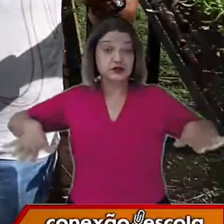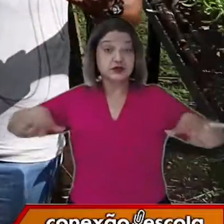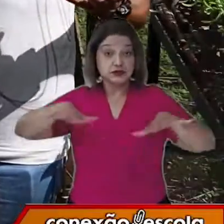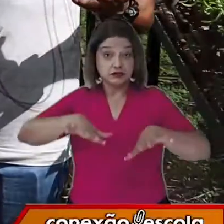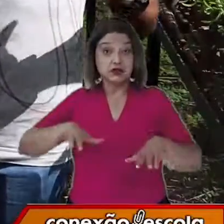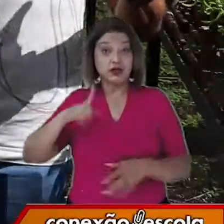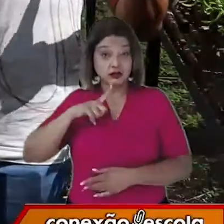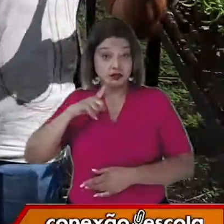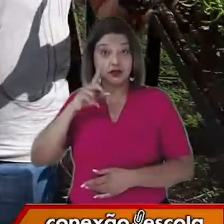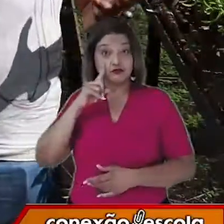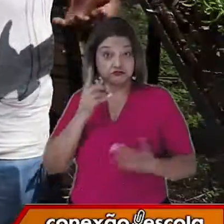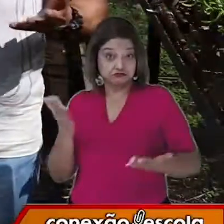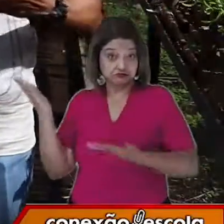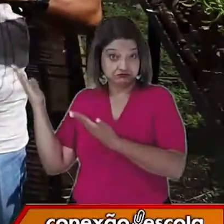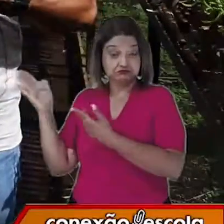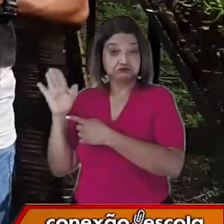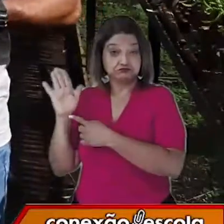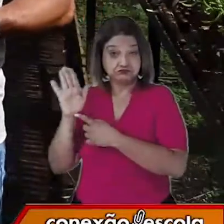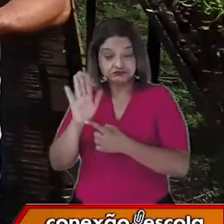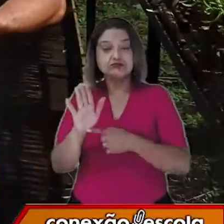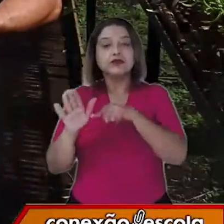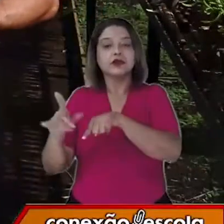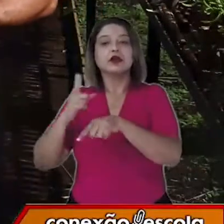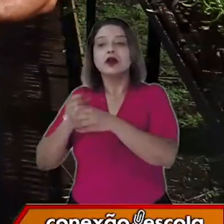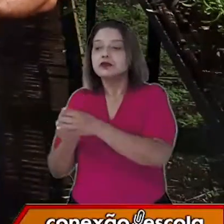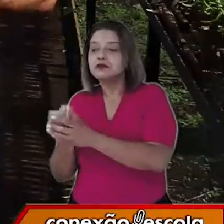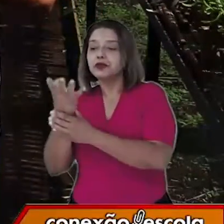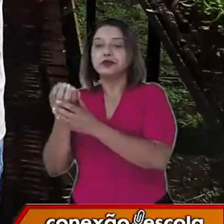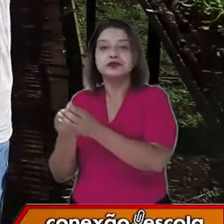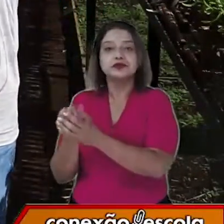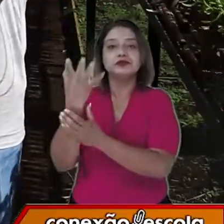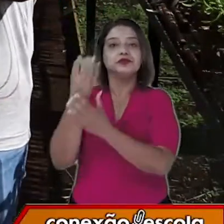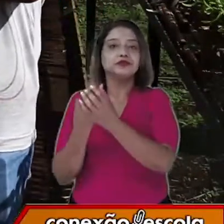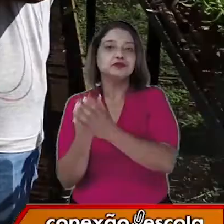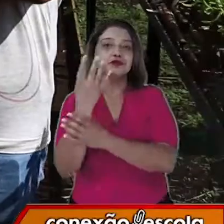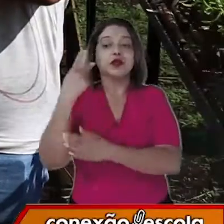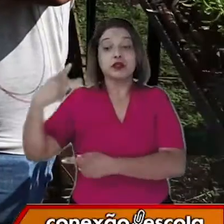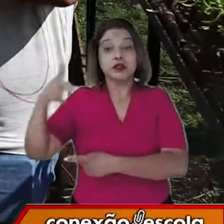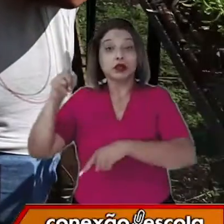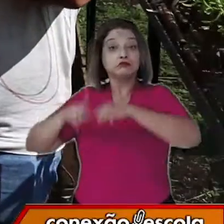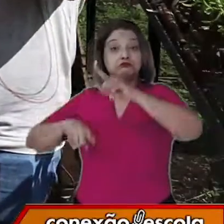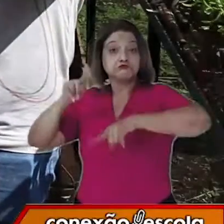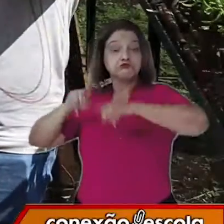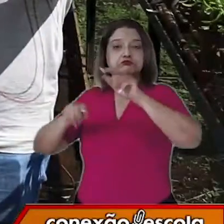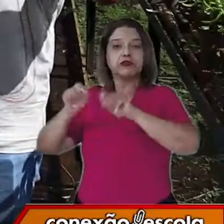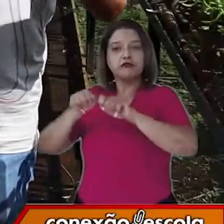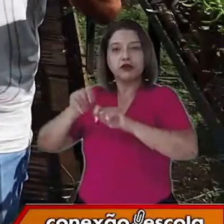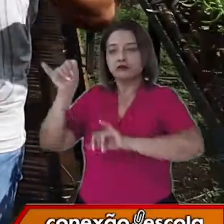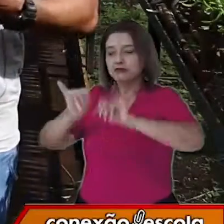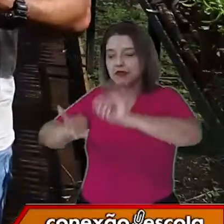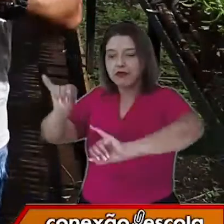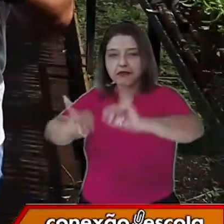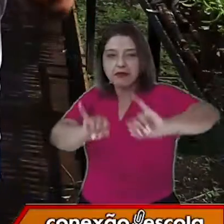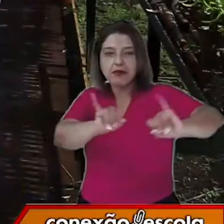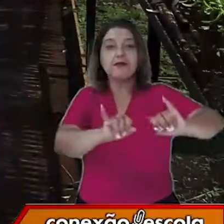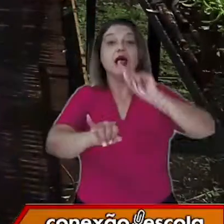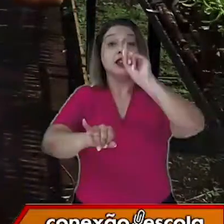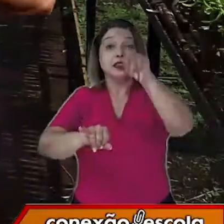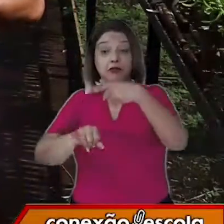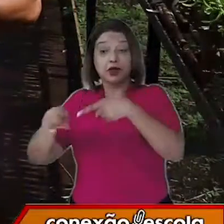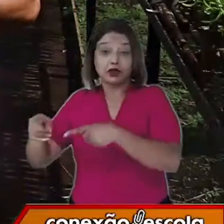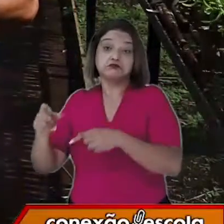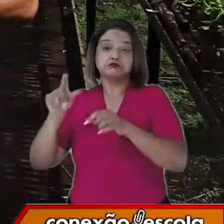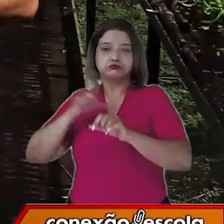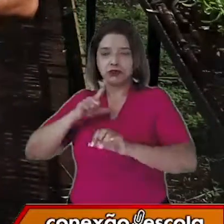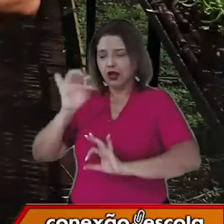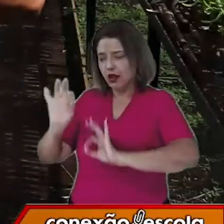dos espaços onde nós utilizamos para a produção de mudas. Então, nós vamos coletar essa semente lá na árvore mãe, vamos